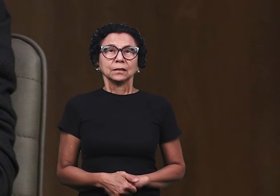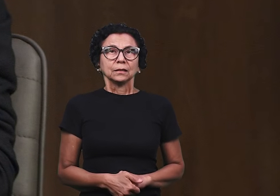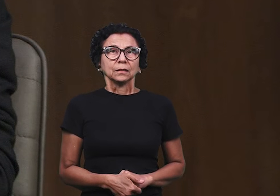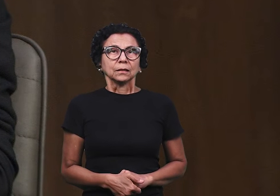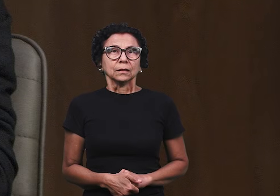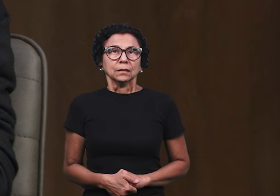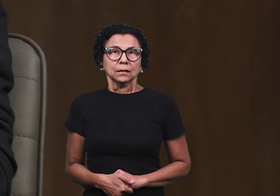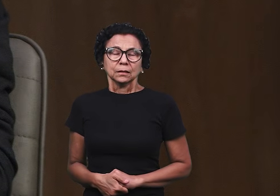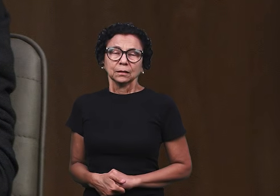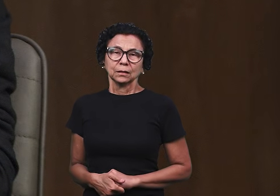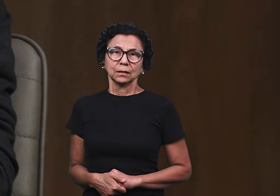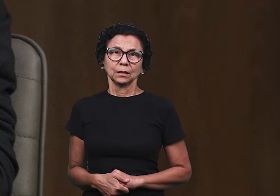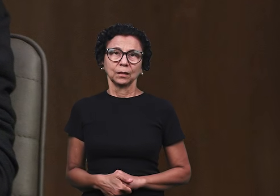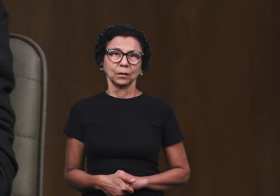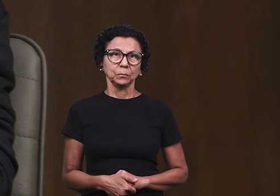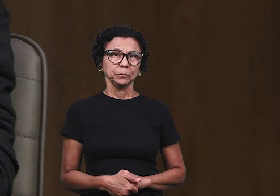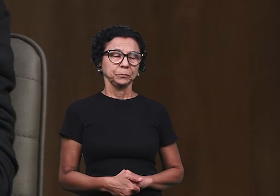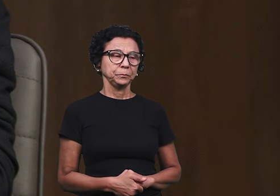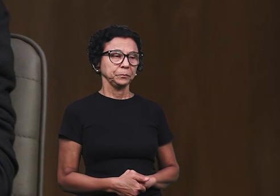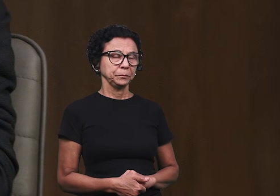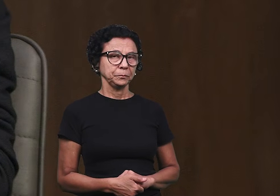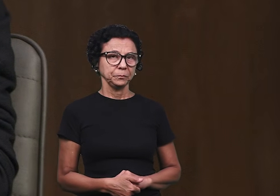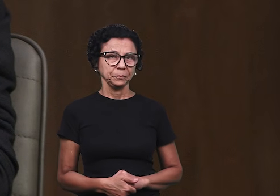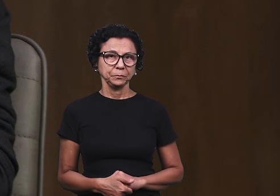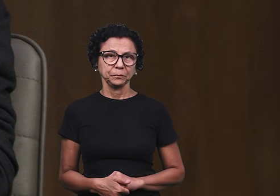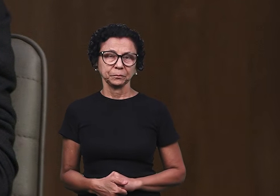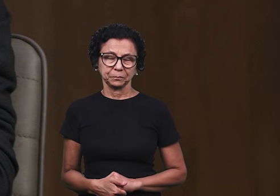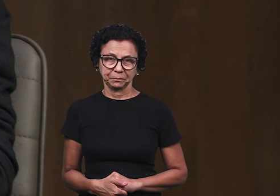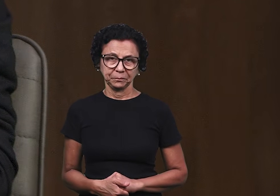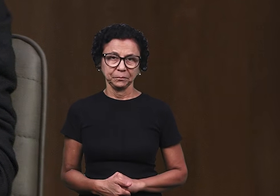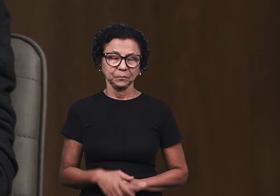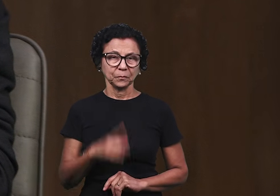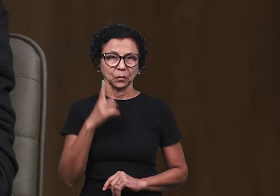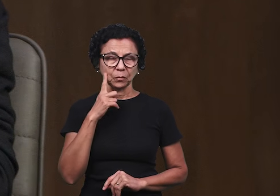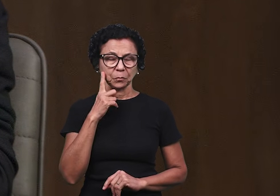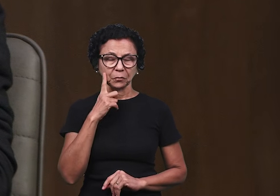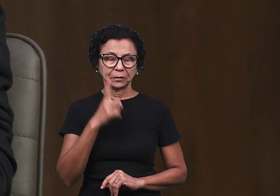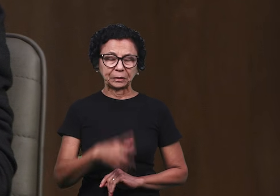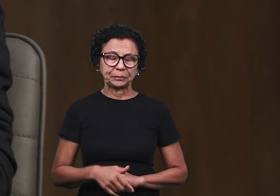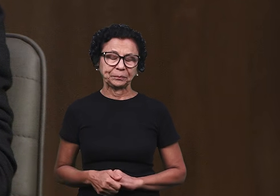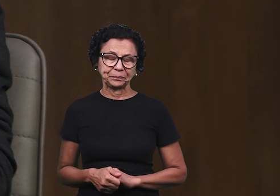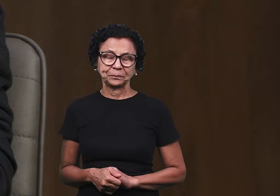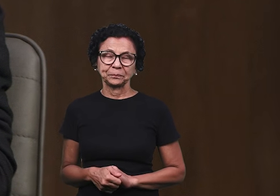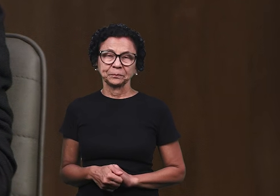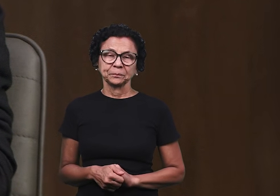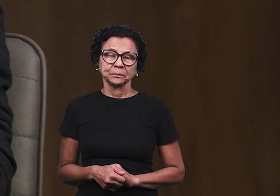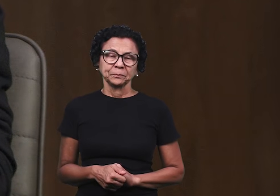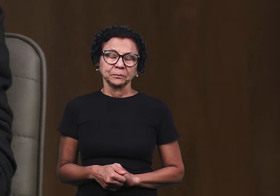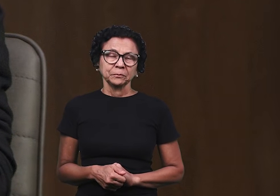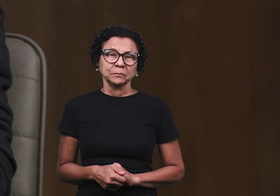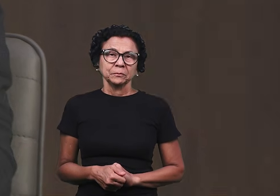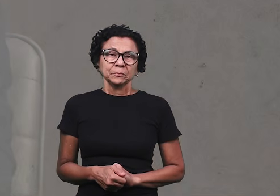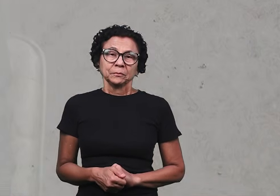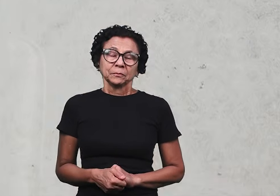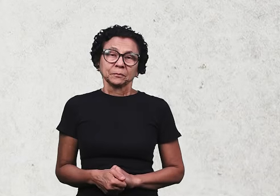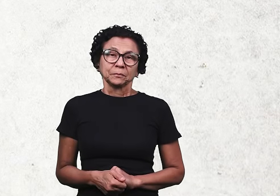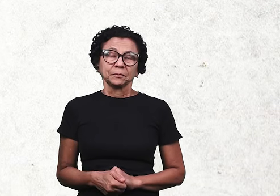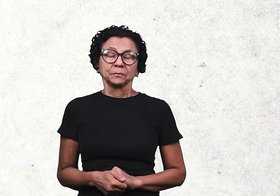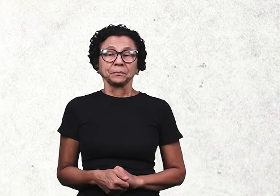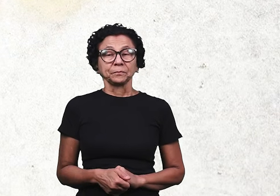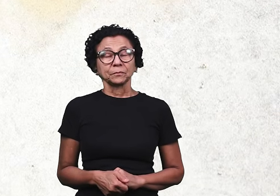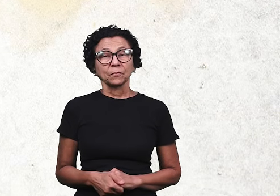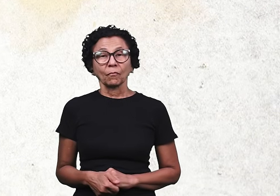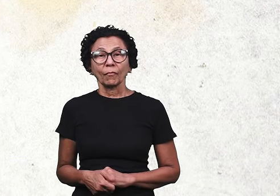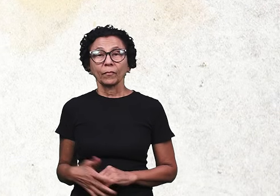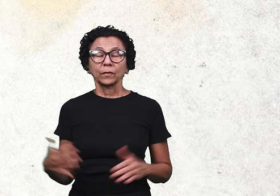aprender com o Senhor Jesus, ela vai ter uma aula sobre o que é a verdadeira adoração, né? O versículo 23 fala assim: mas a